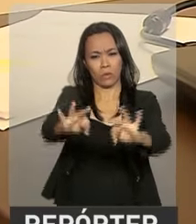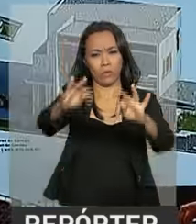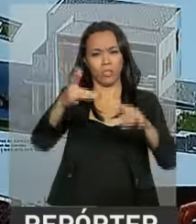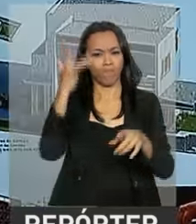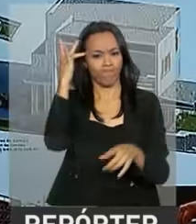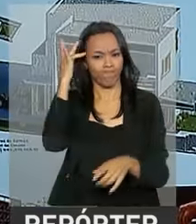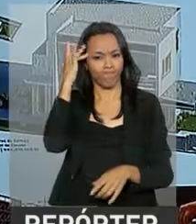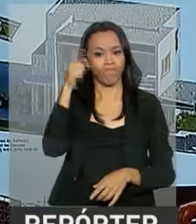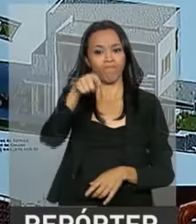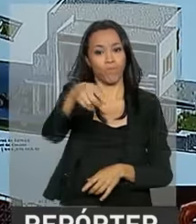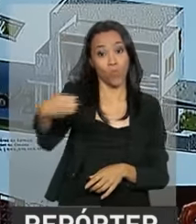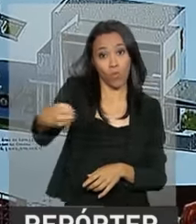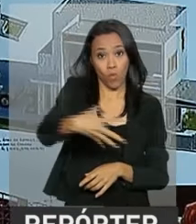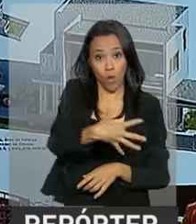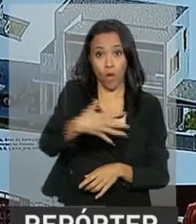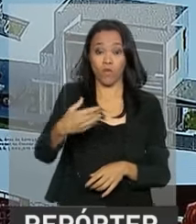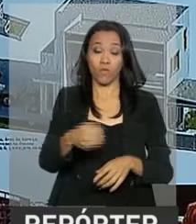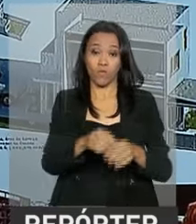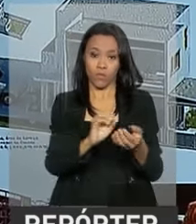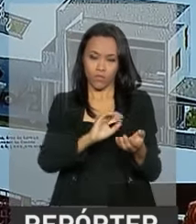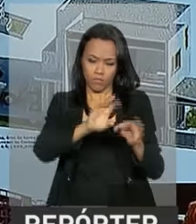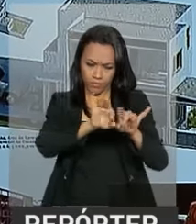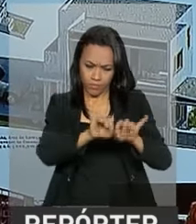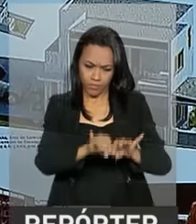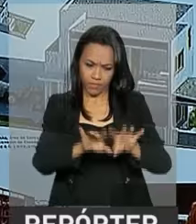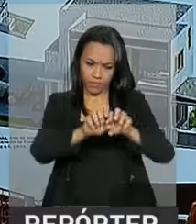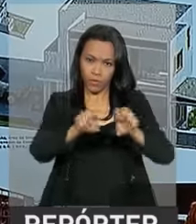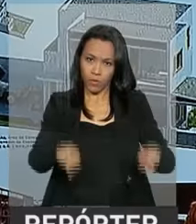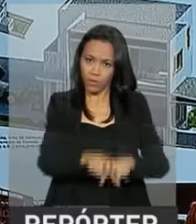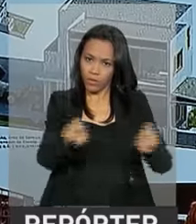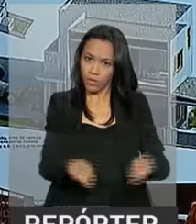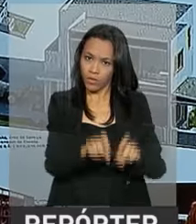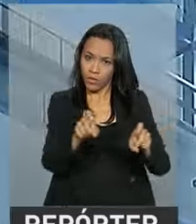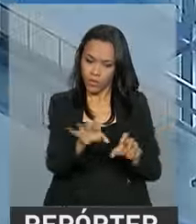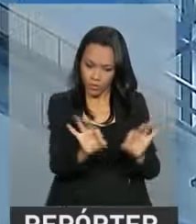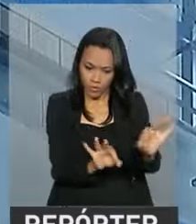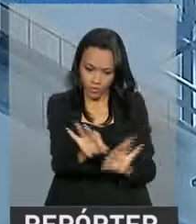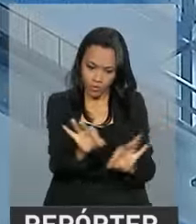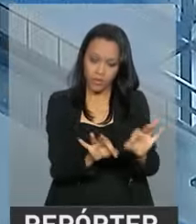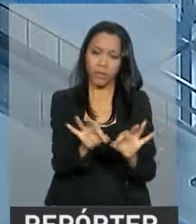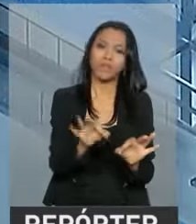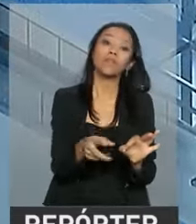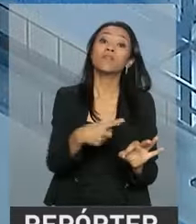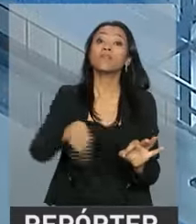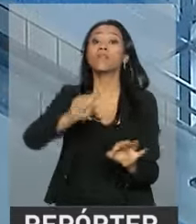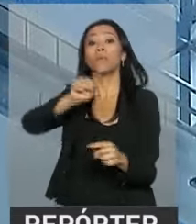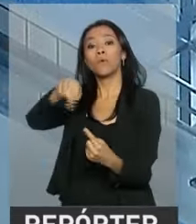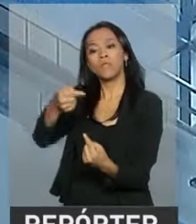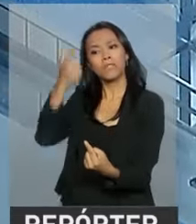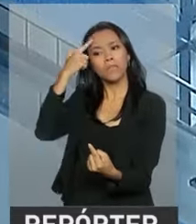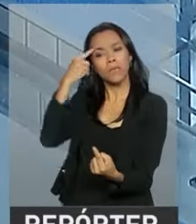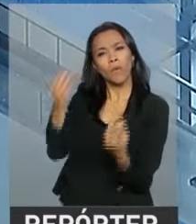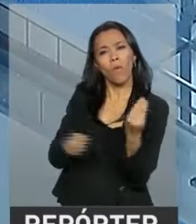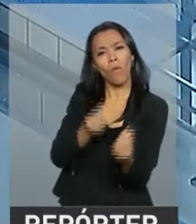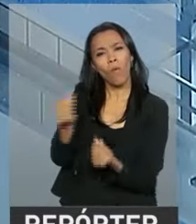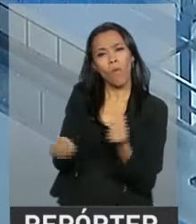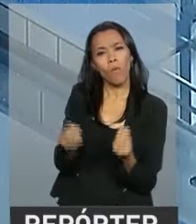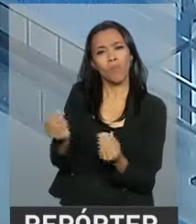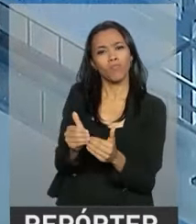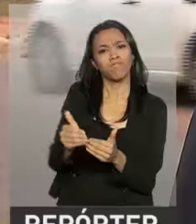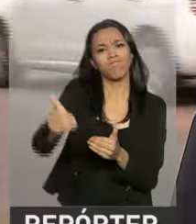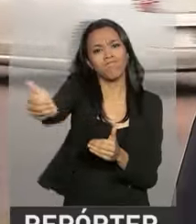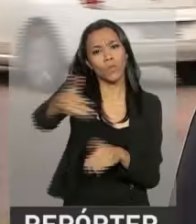presente os novos programas permitem não só projetar executar como também estimar a vida útil de um